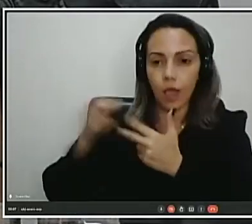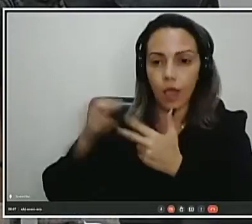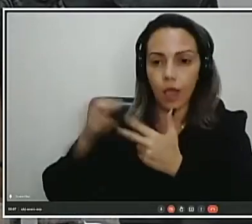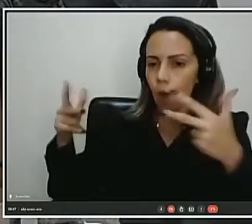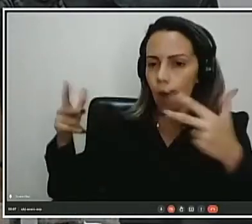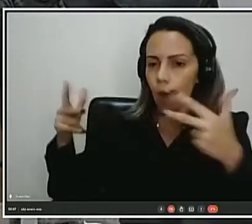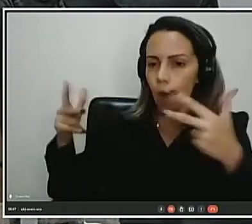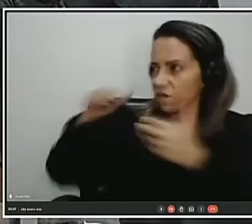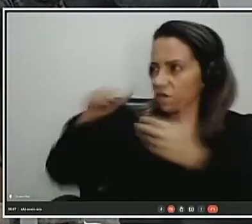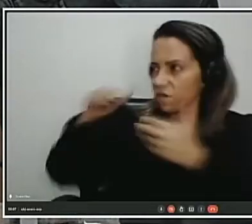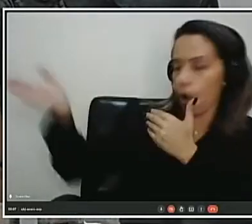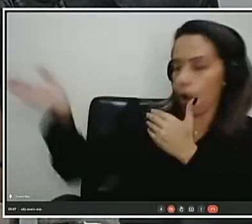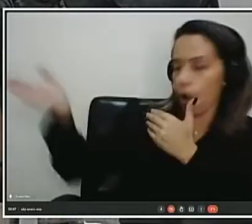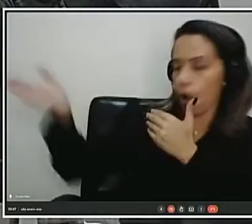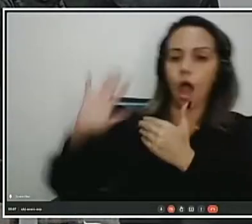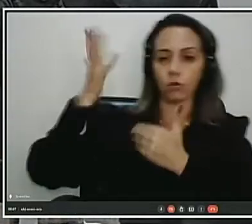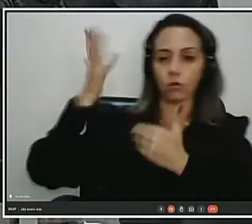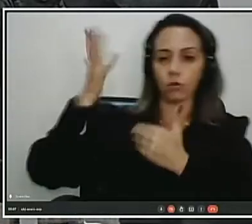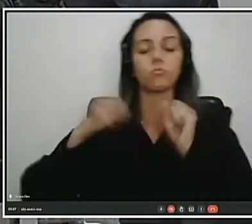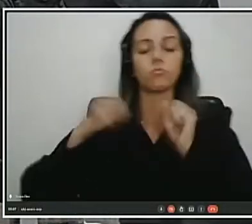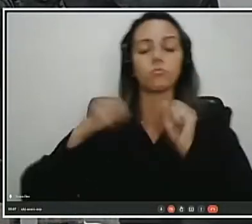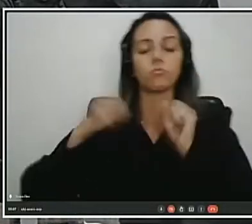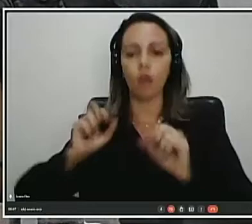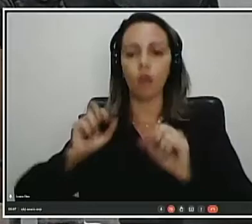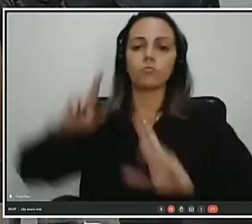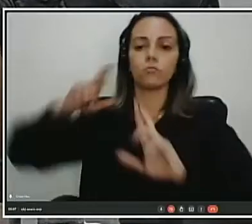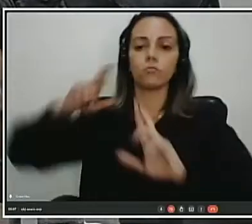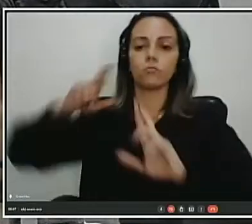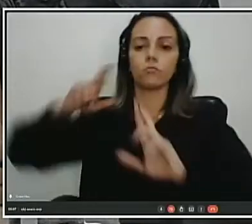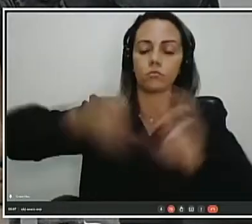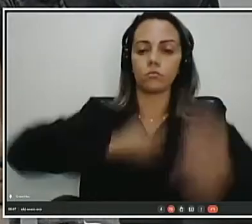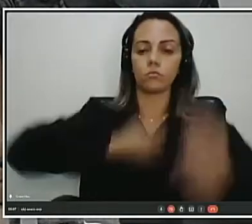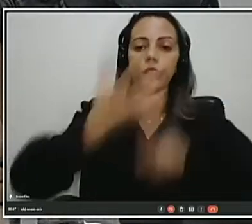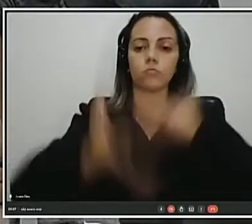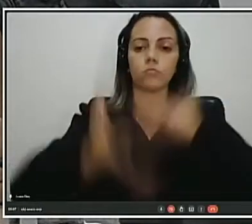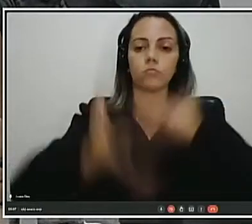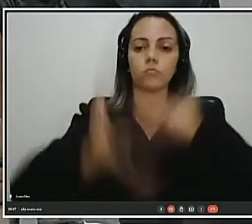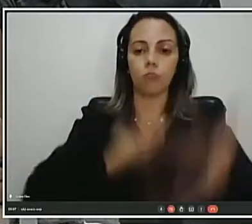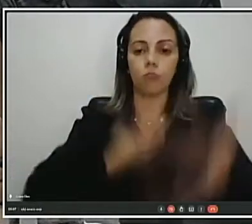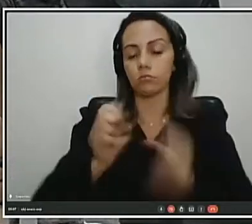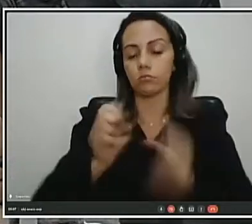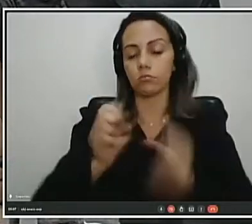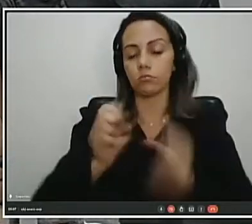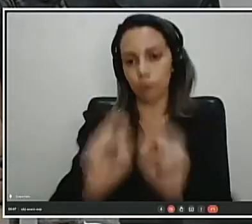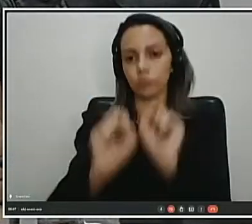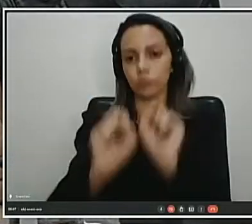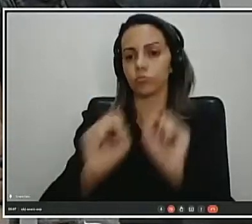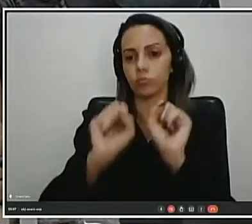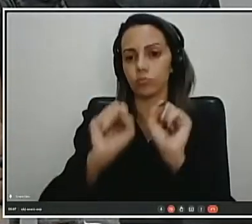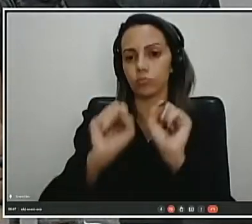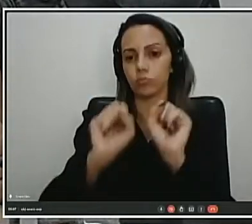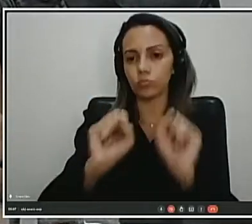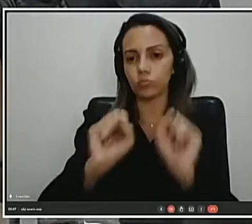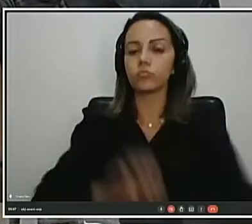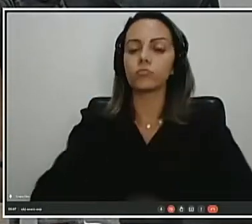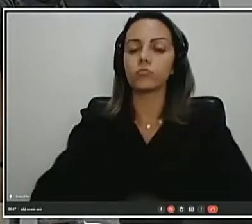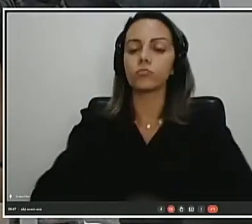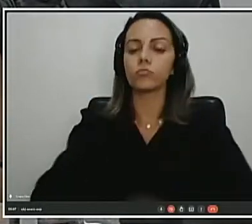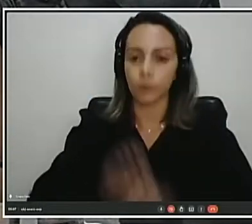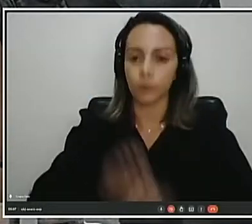o meu papel é de representar os meus votos e estar aqui passando as situações nessa Câmara,